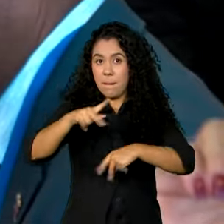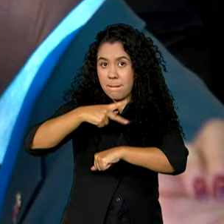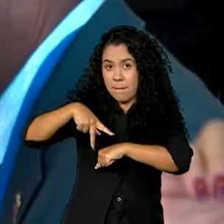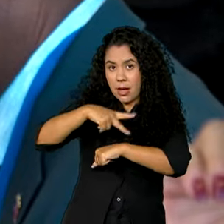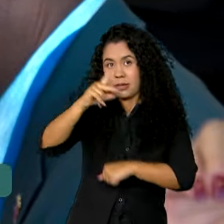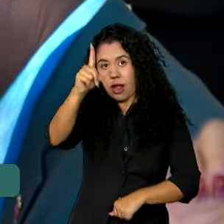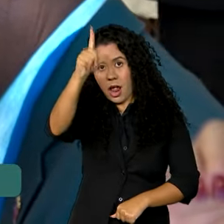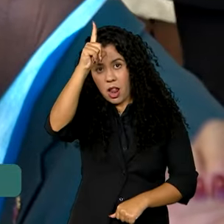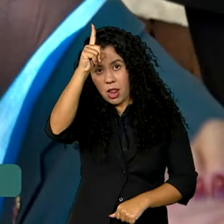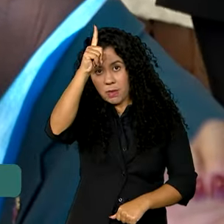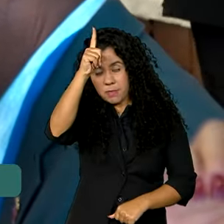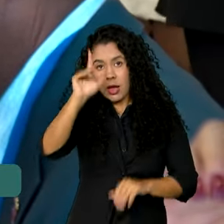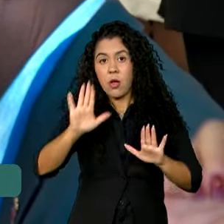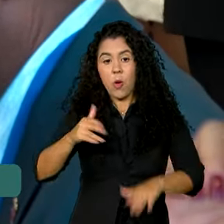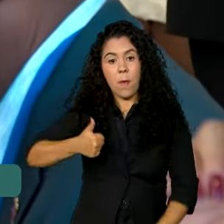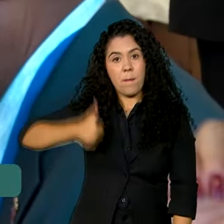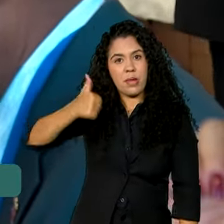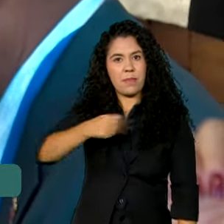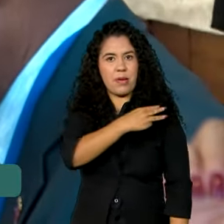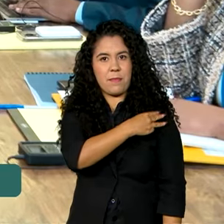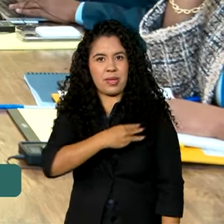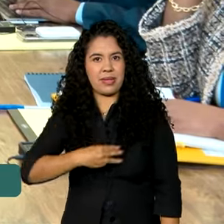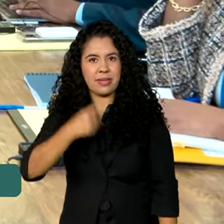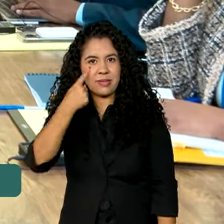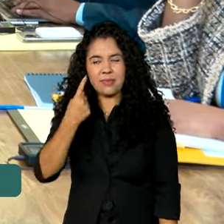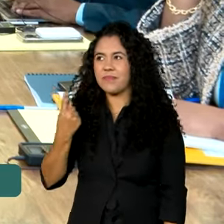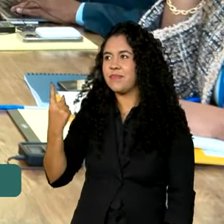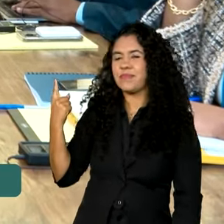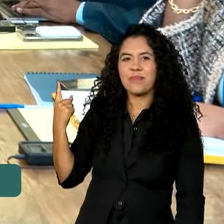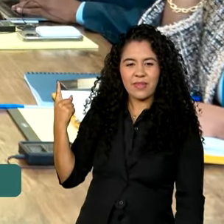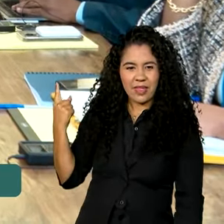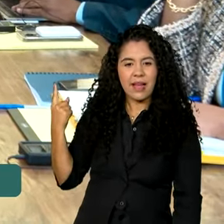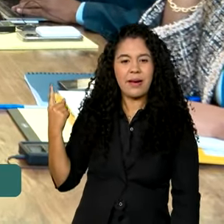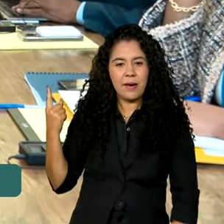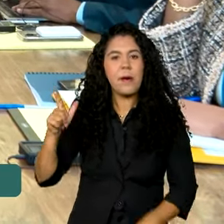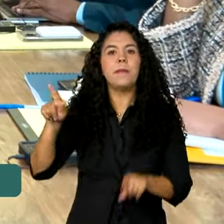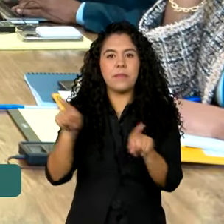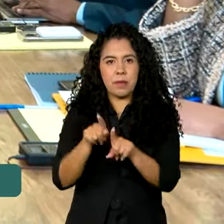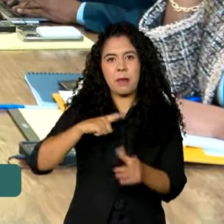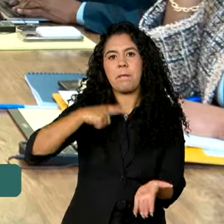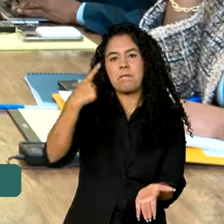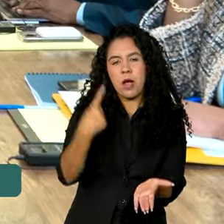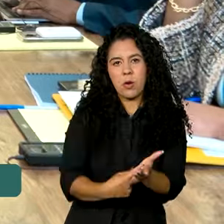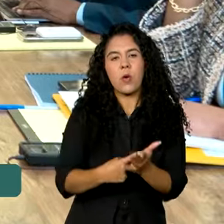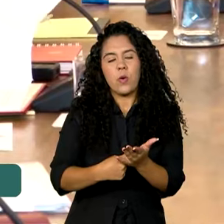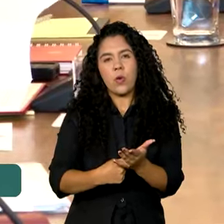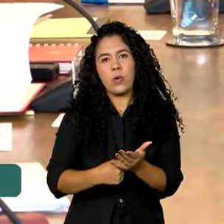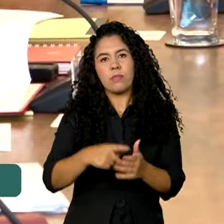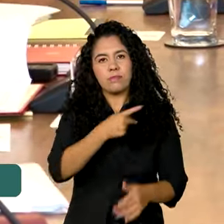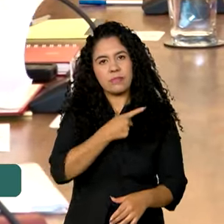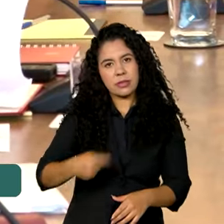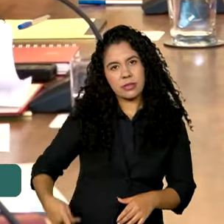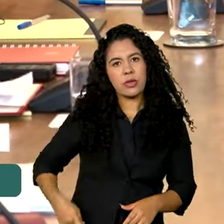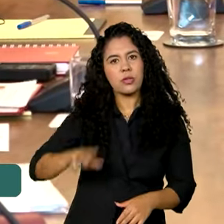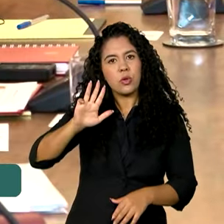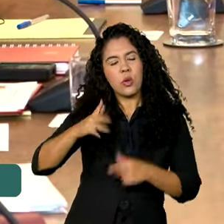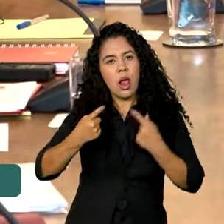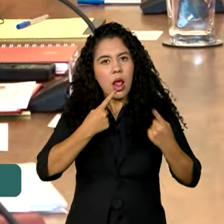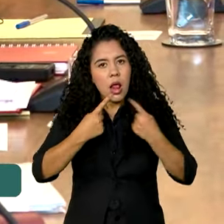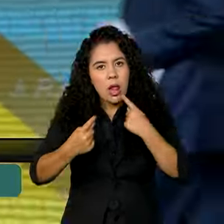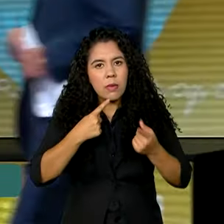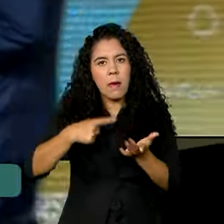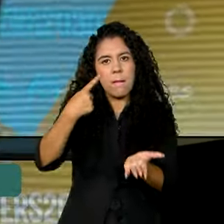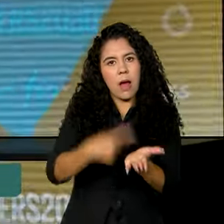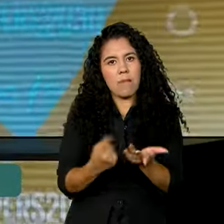O primeiro-ministro do Haiti também se reuniu com o presidente brasileiro para discutir política externa e parcerias